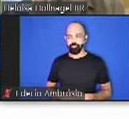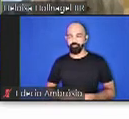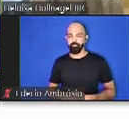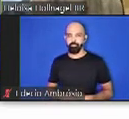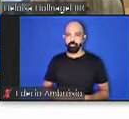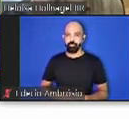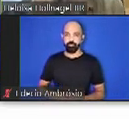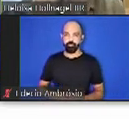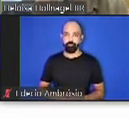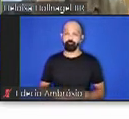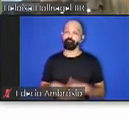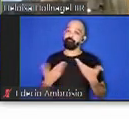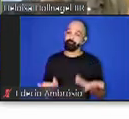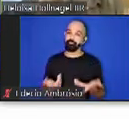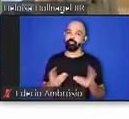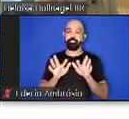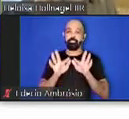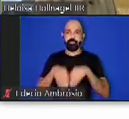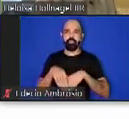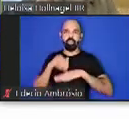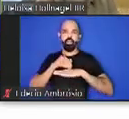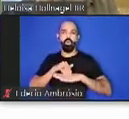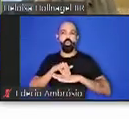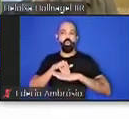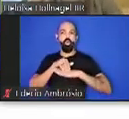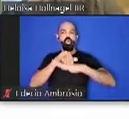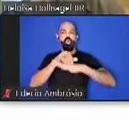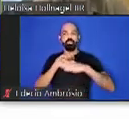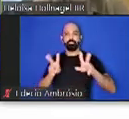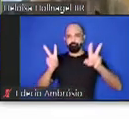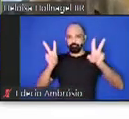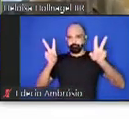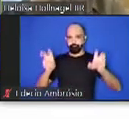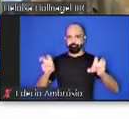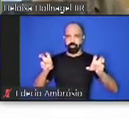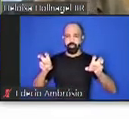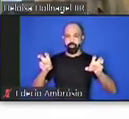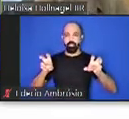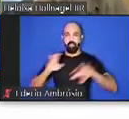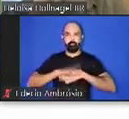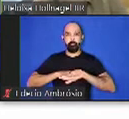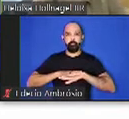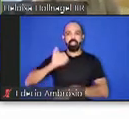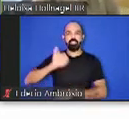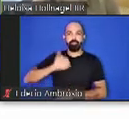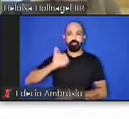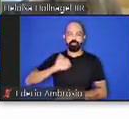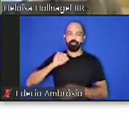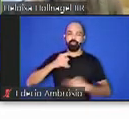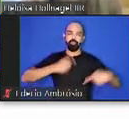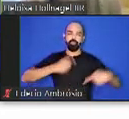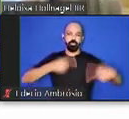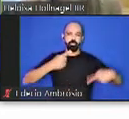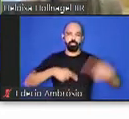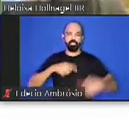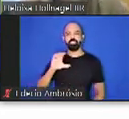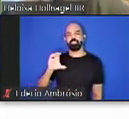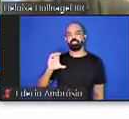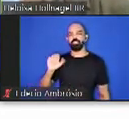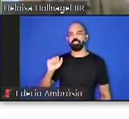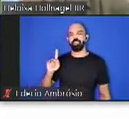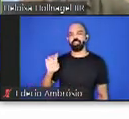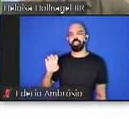me despeço comentando sobre as coisas mais importantes nas políticas da CAPES com